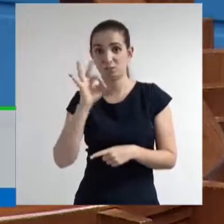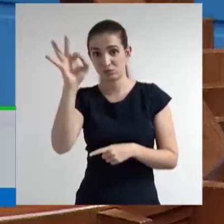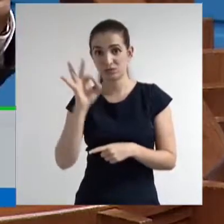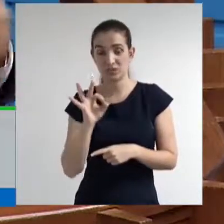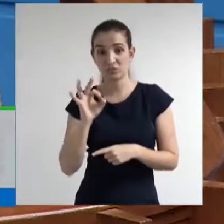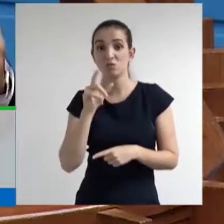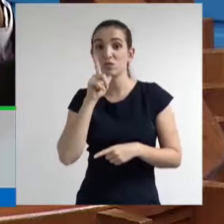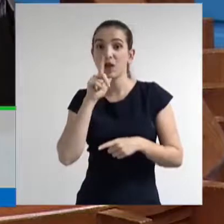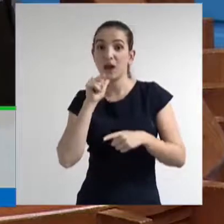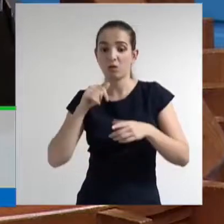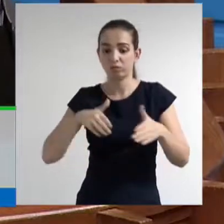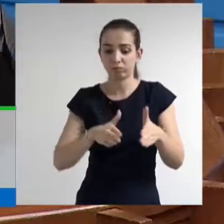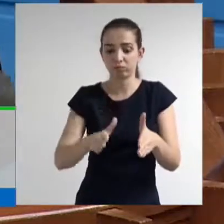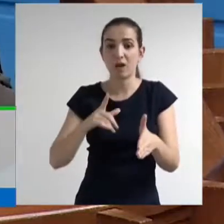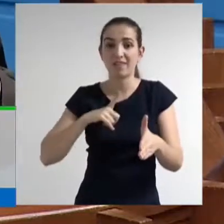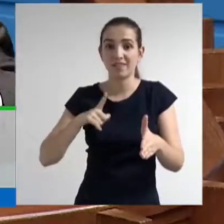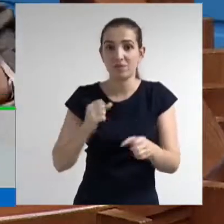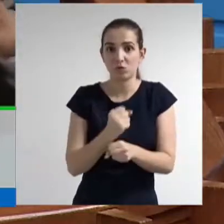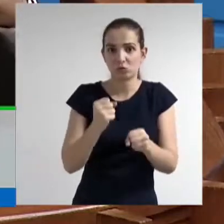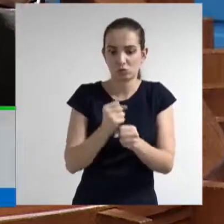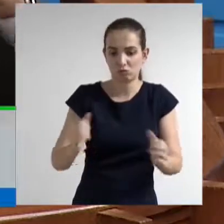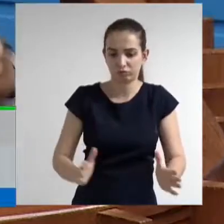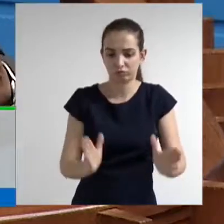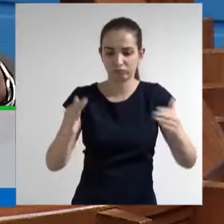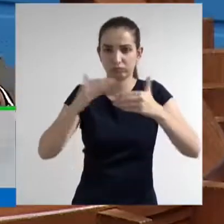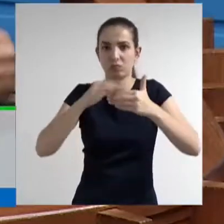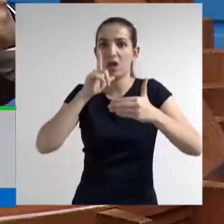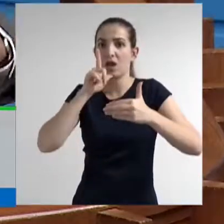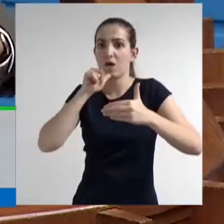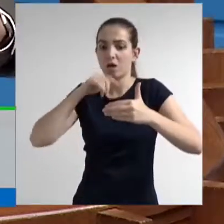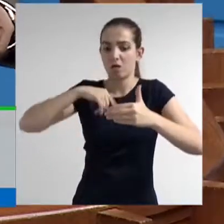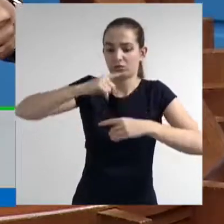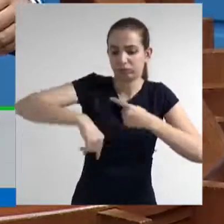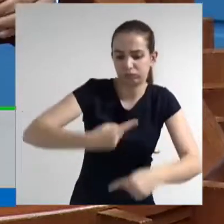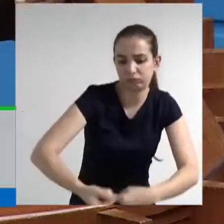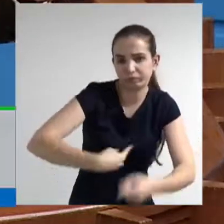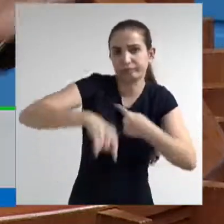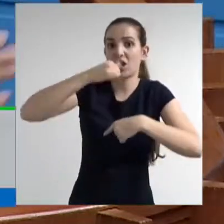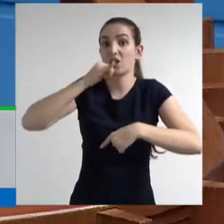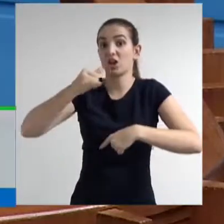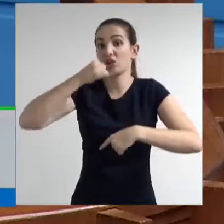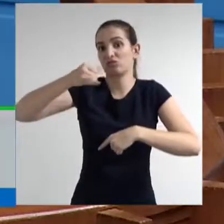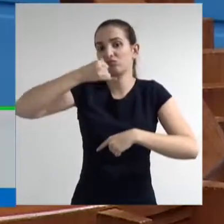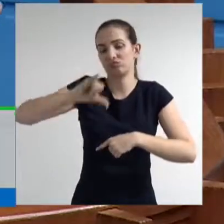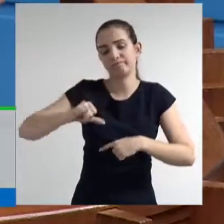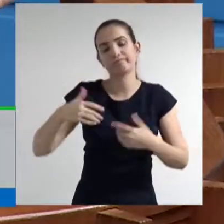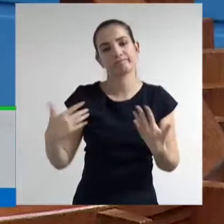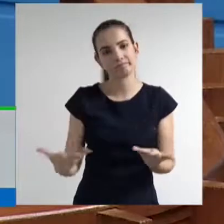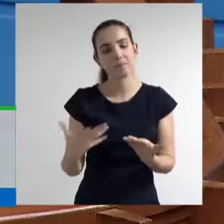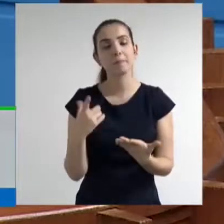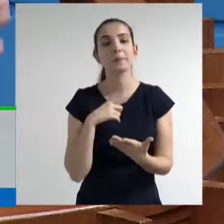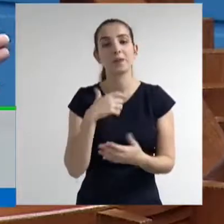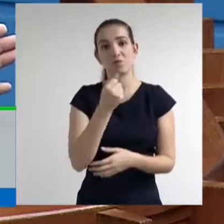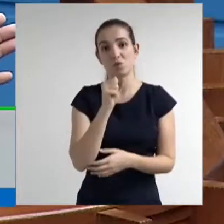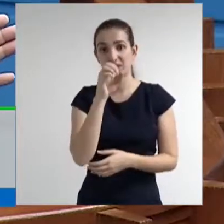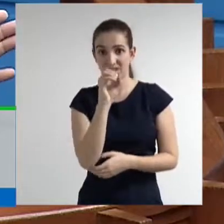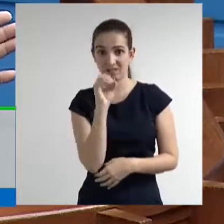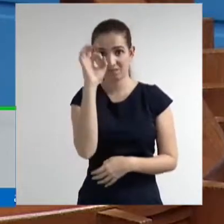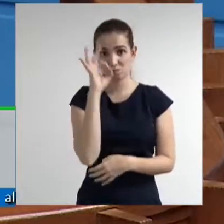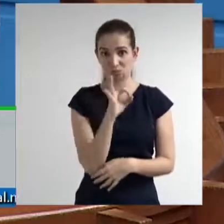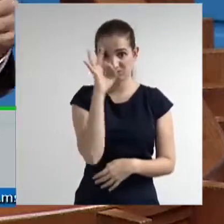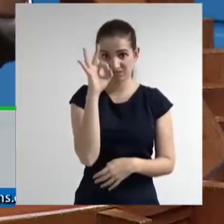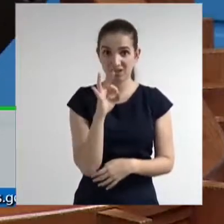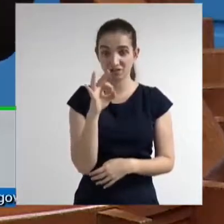depois da construção da usina Sérgio Mota e a formação do lago. 84% dessa área inundada foi do Mato Grosso do